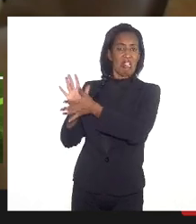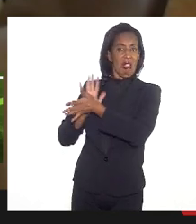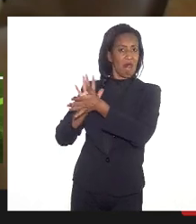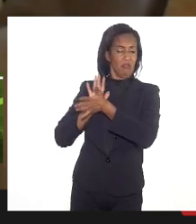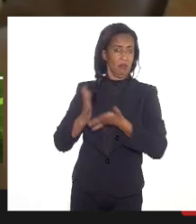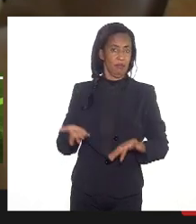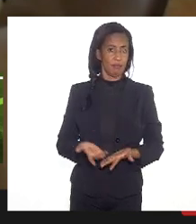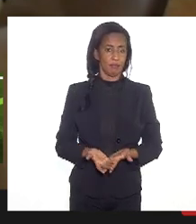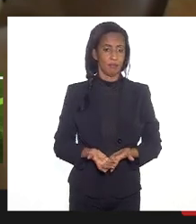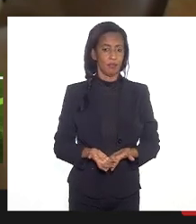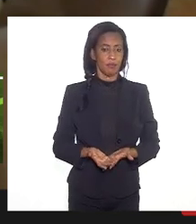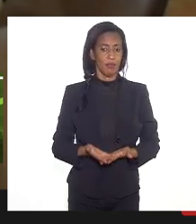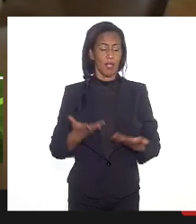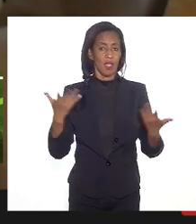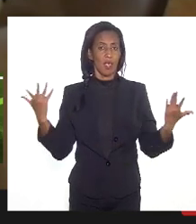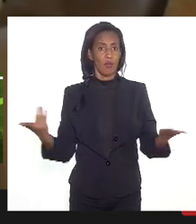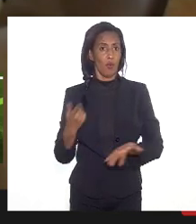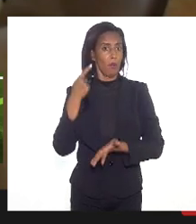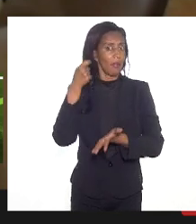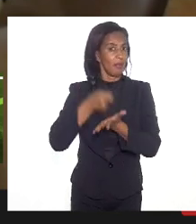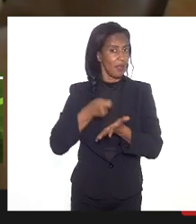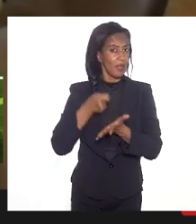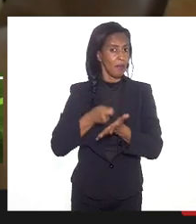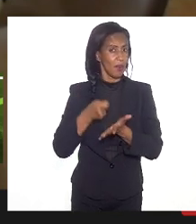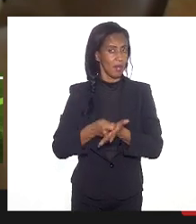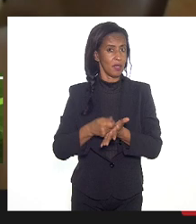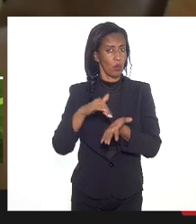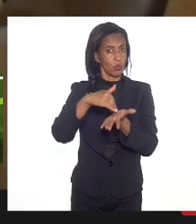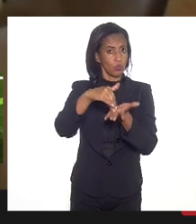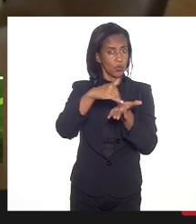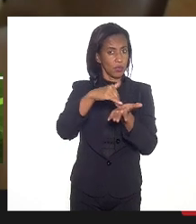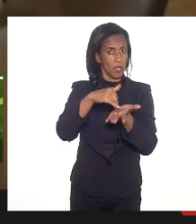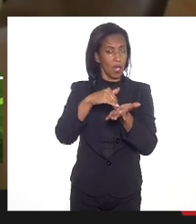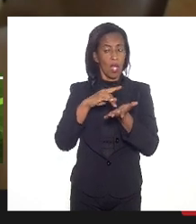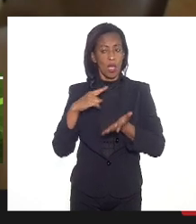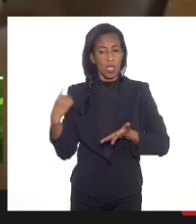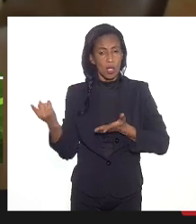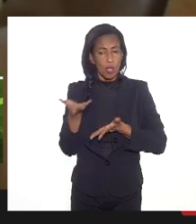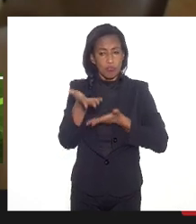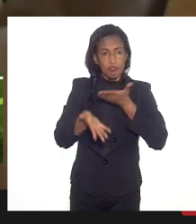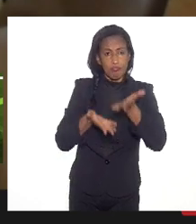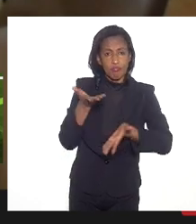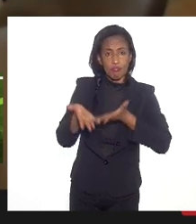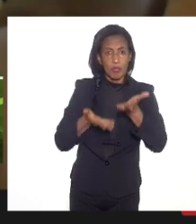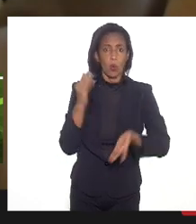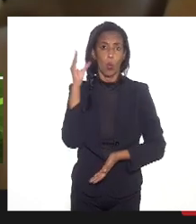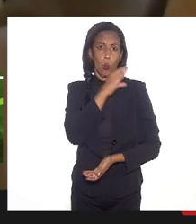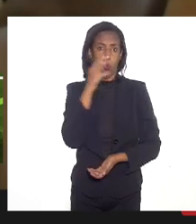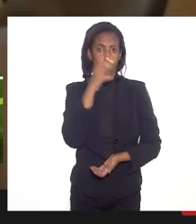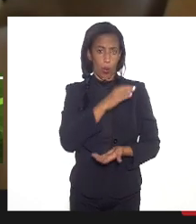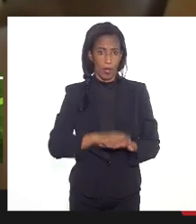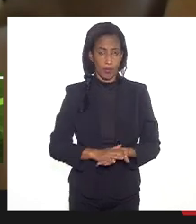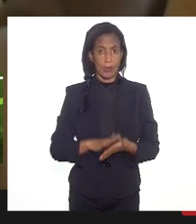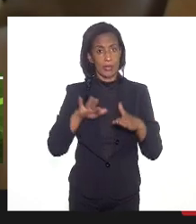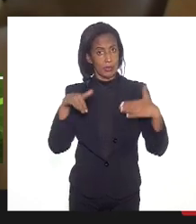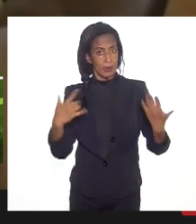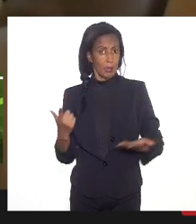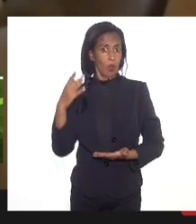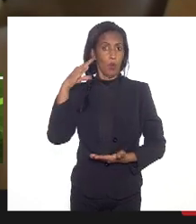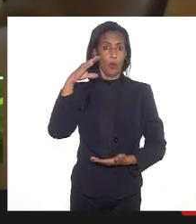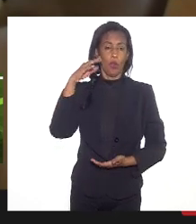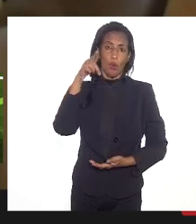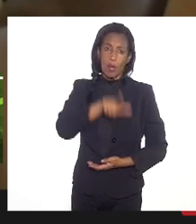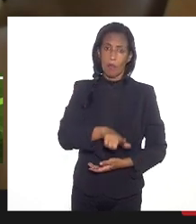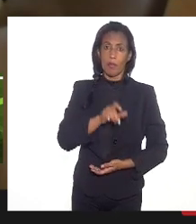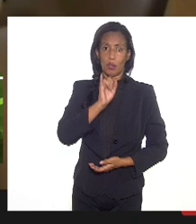senhora. E foi uma determinação dele que nós tratemos disso com a máxima urgência. Então, eu repito, tão logo